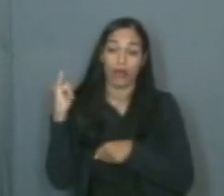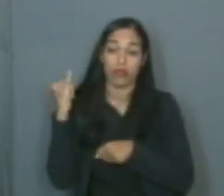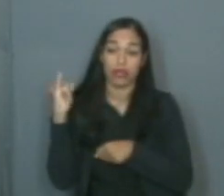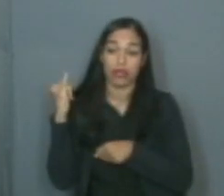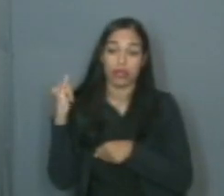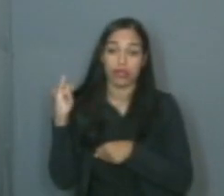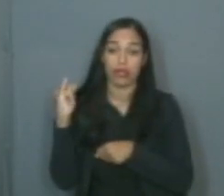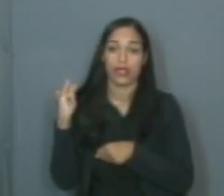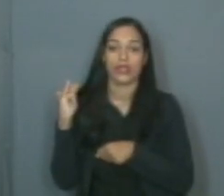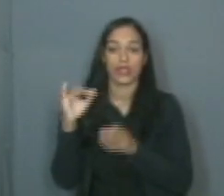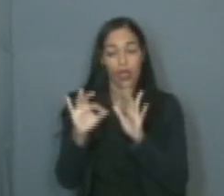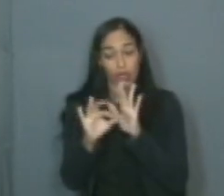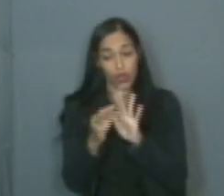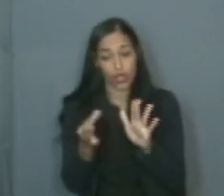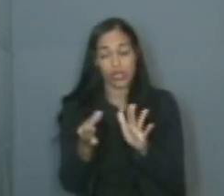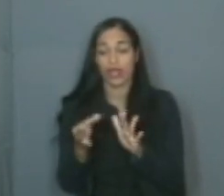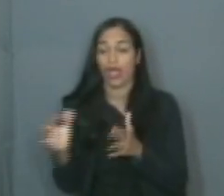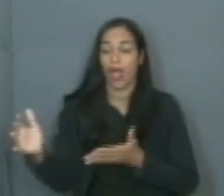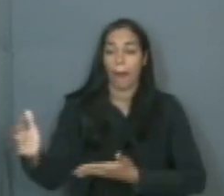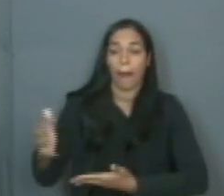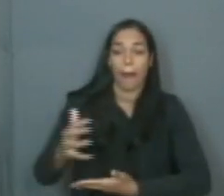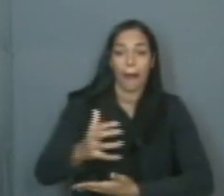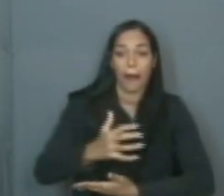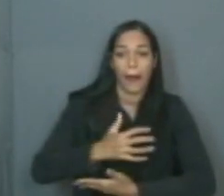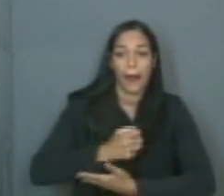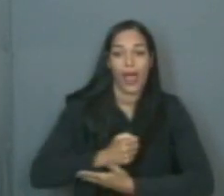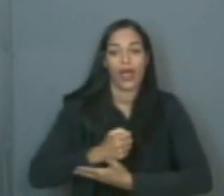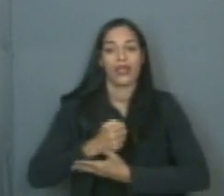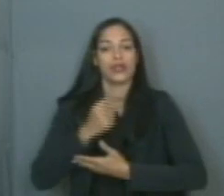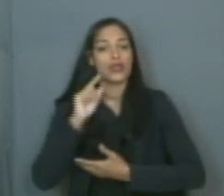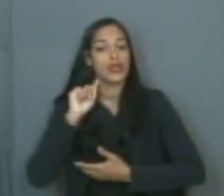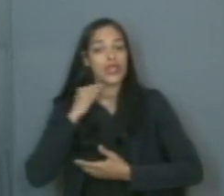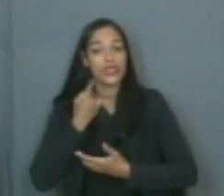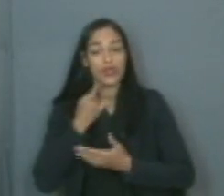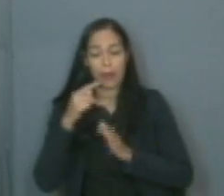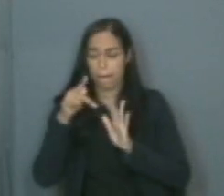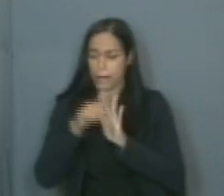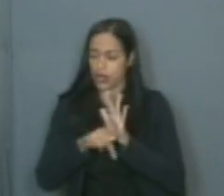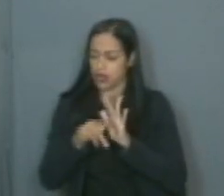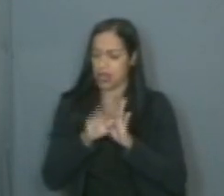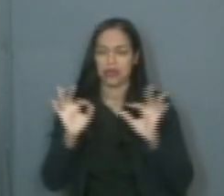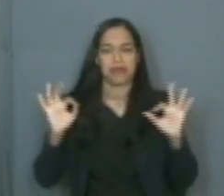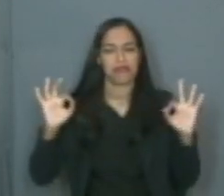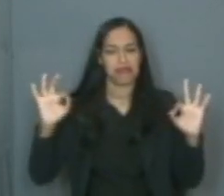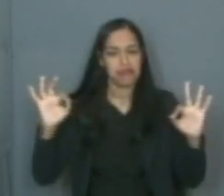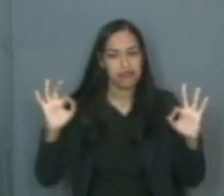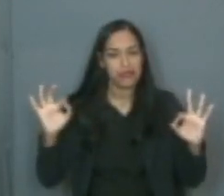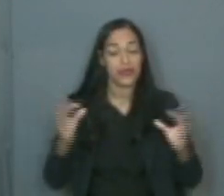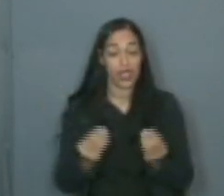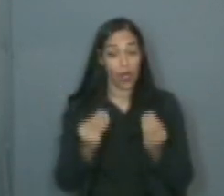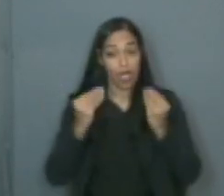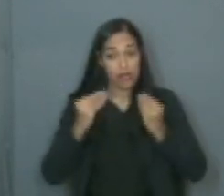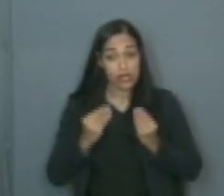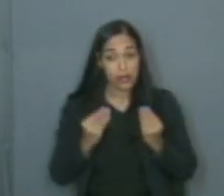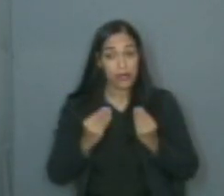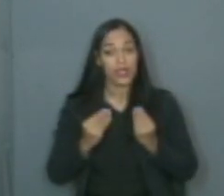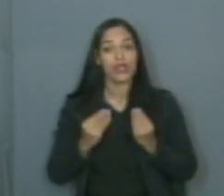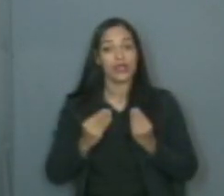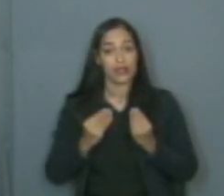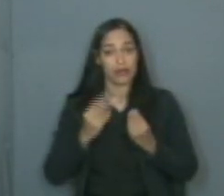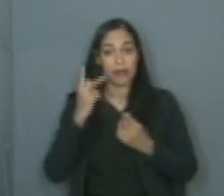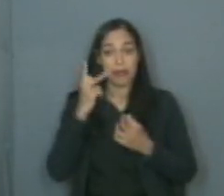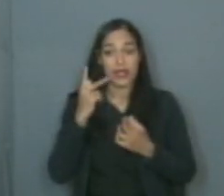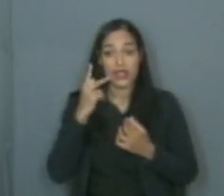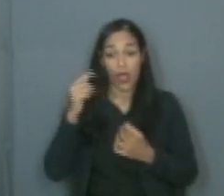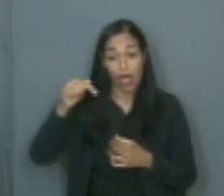fazer o recolhimento de lixo. Isso é um projeto sensacional que eu recebi lá de Maceió e a gente aqui no